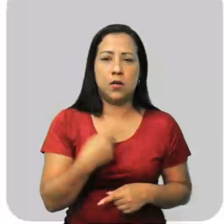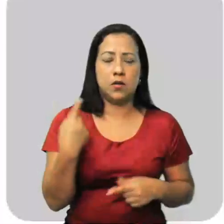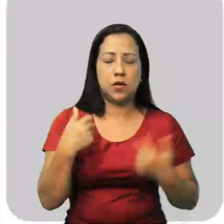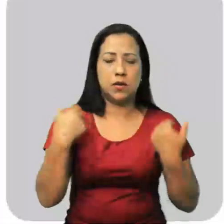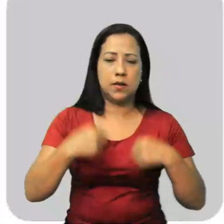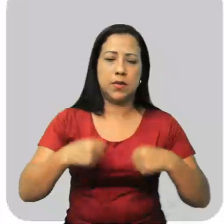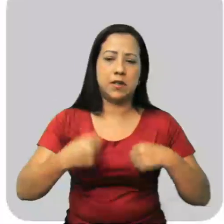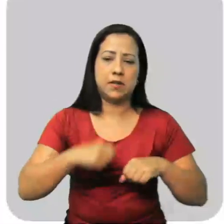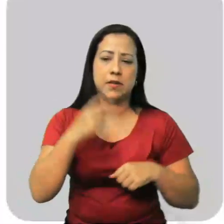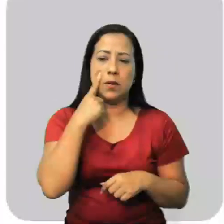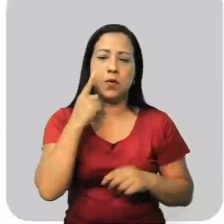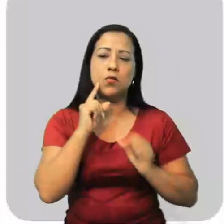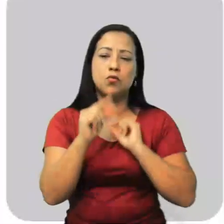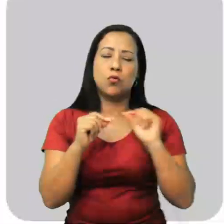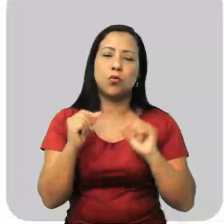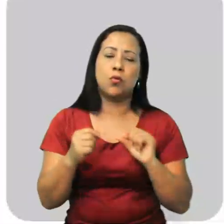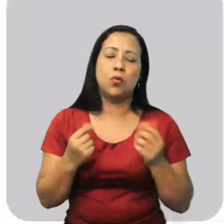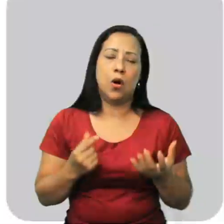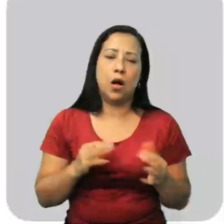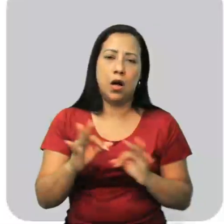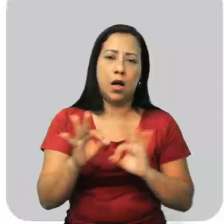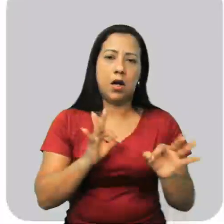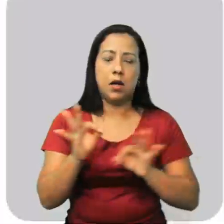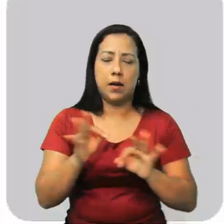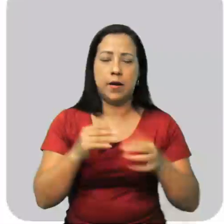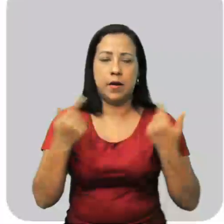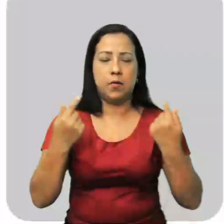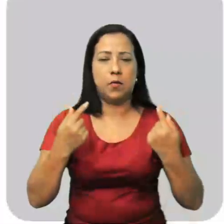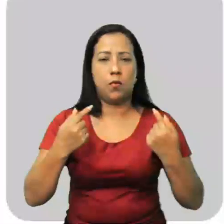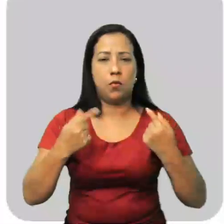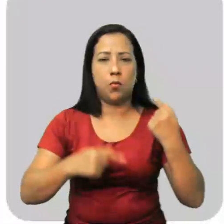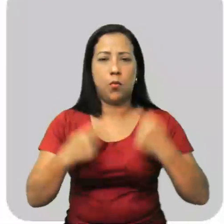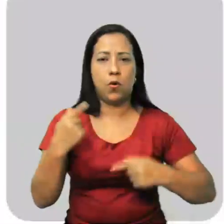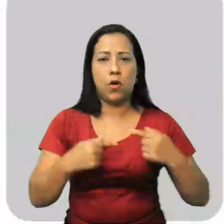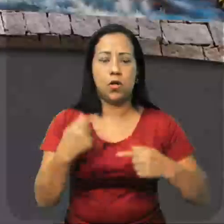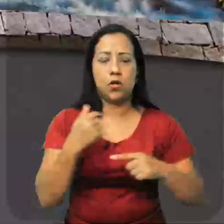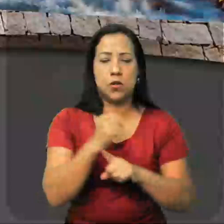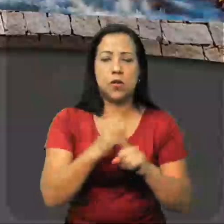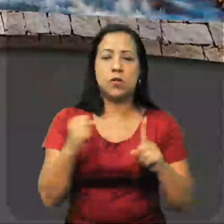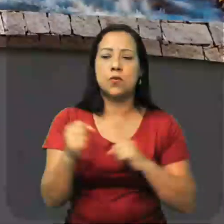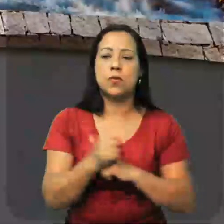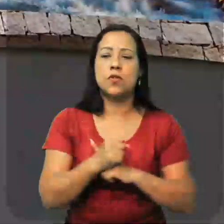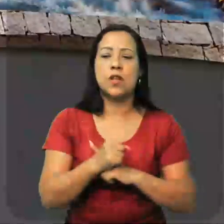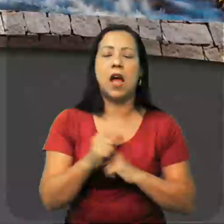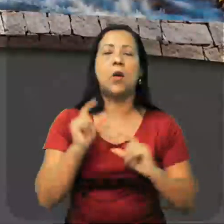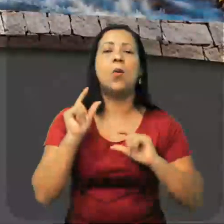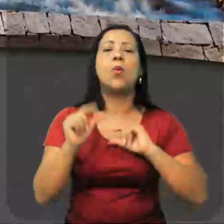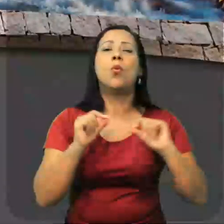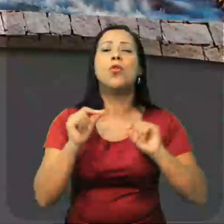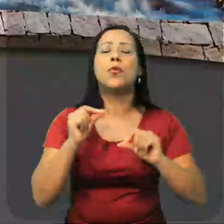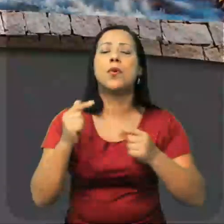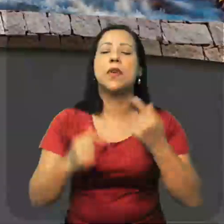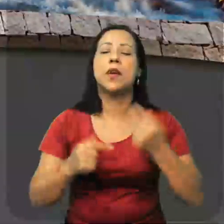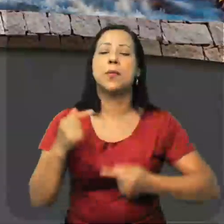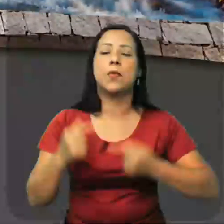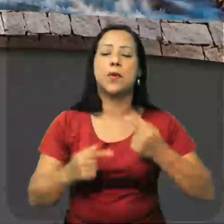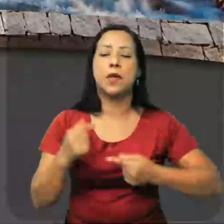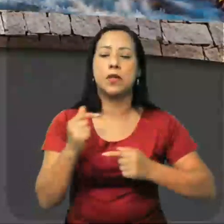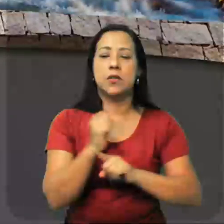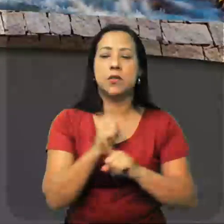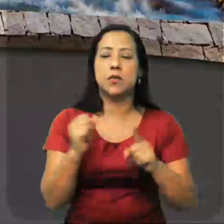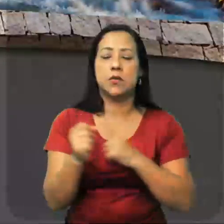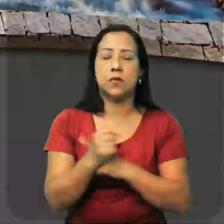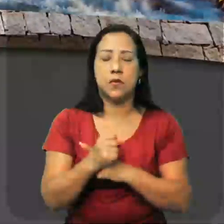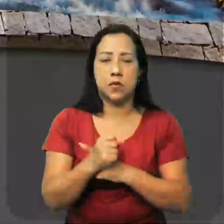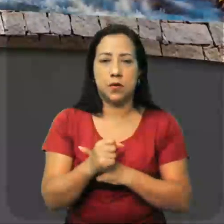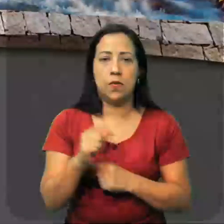que tem na telinha aí, ó. Planejar políticas sociais. E o que é política social? Eu vou dar 2 exemplos agora